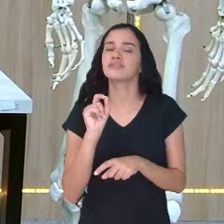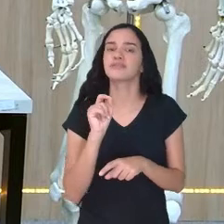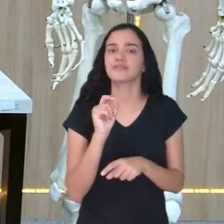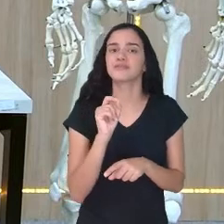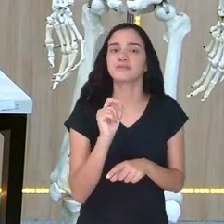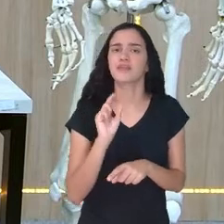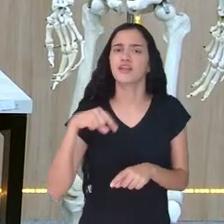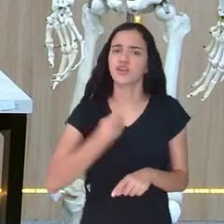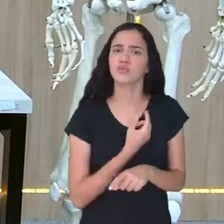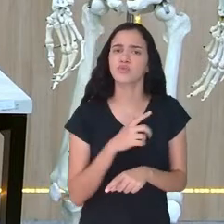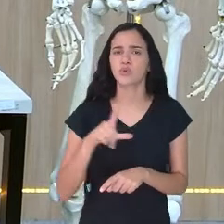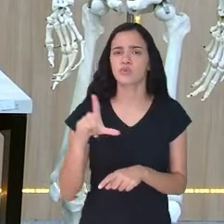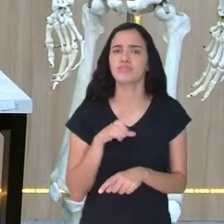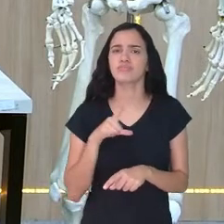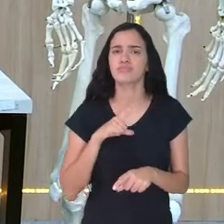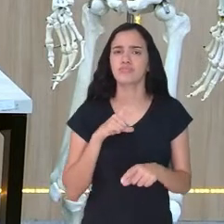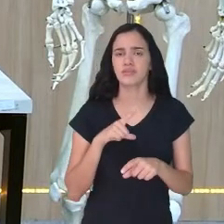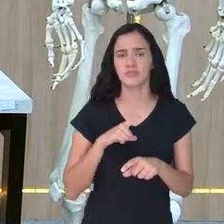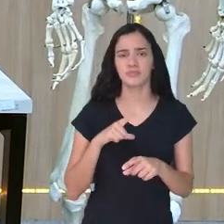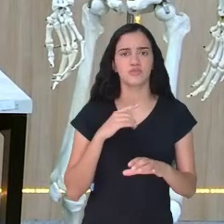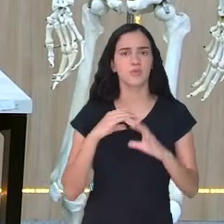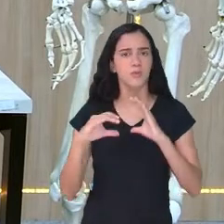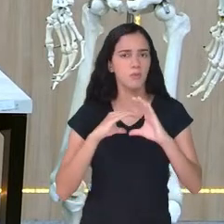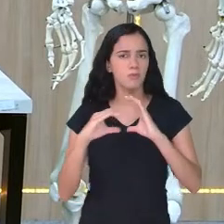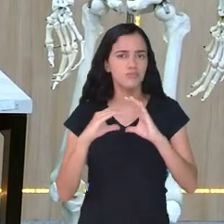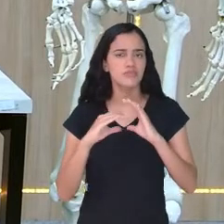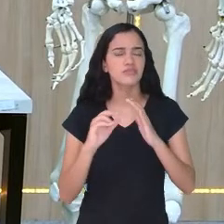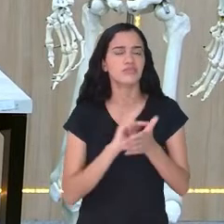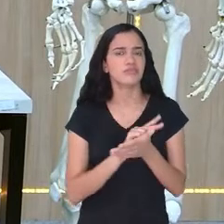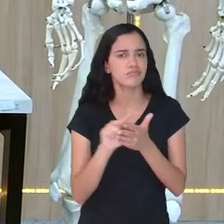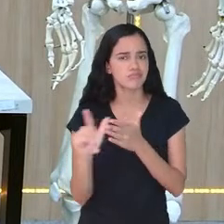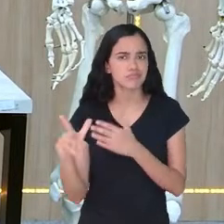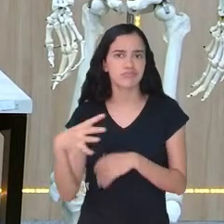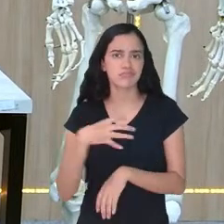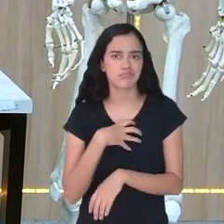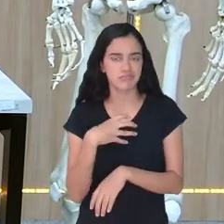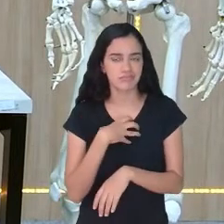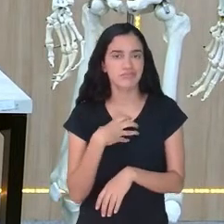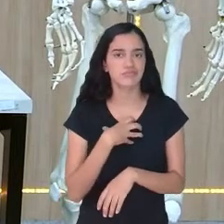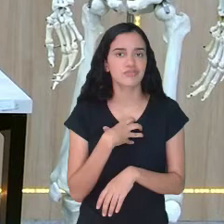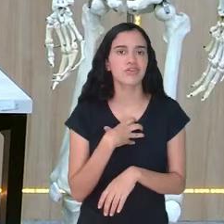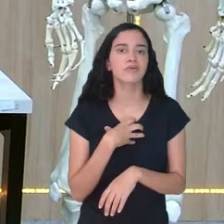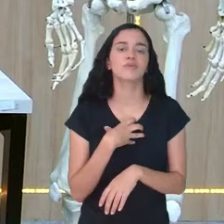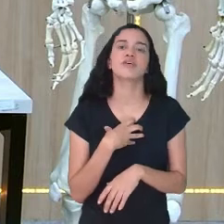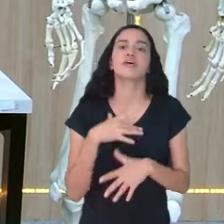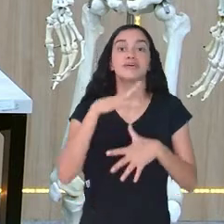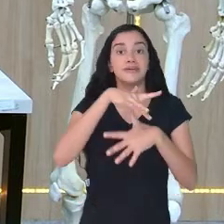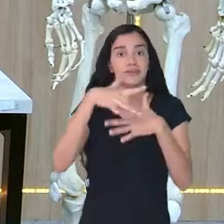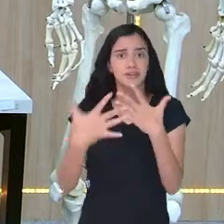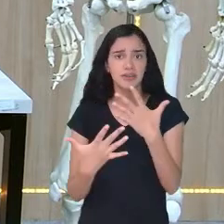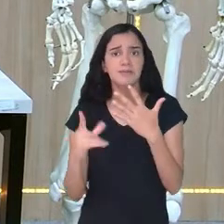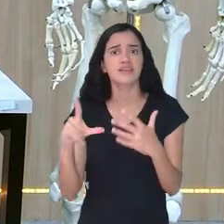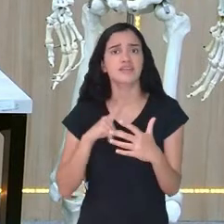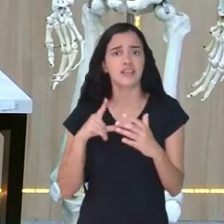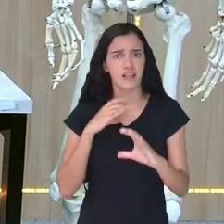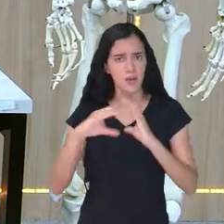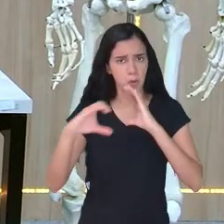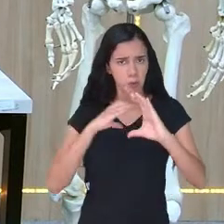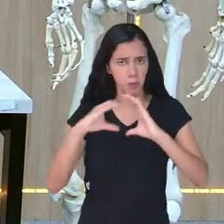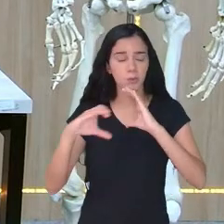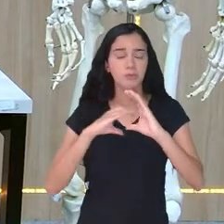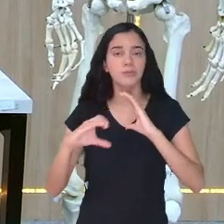que nós temos como nos comunicar de várias formas, né, através aqui, em Libras, a gente está vendo aí que existe essa